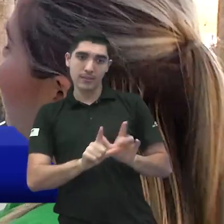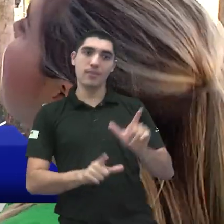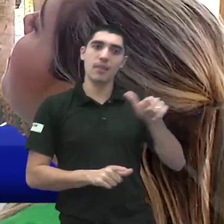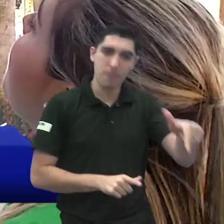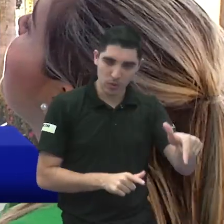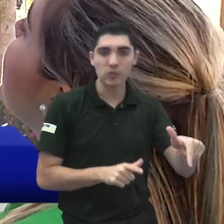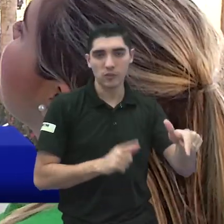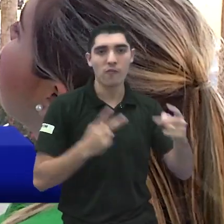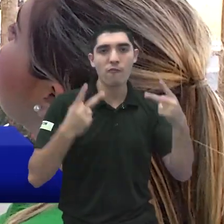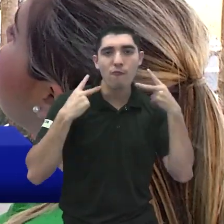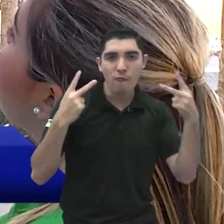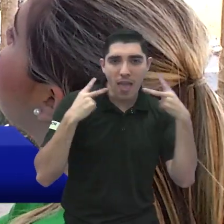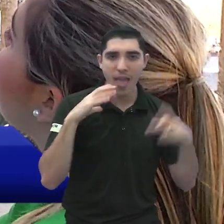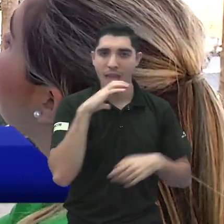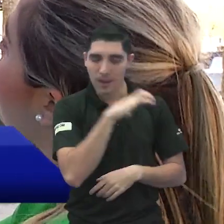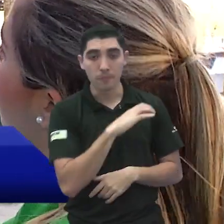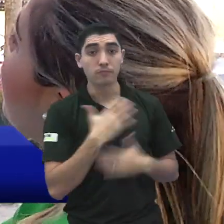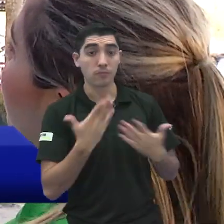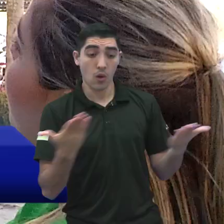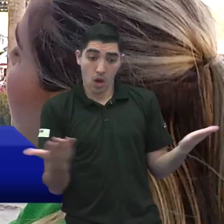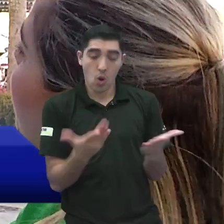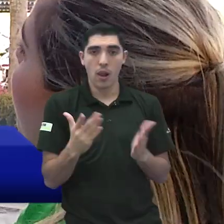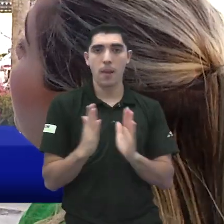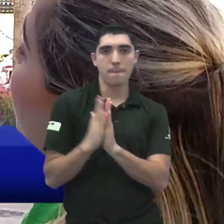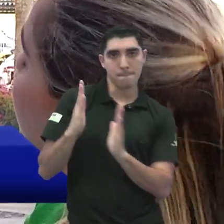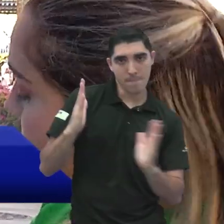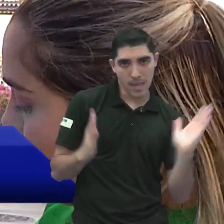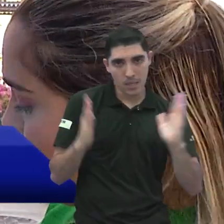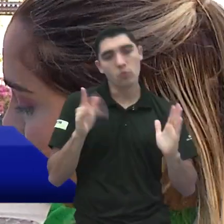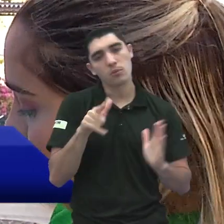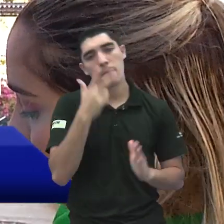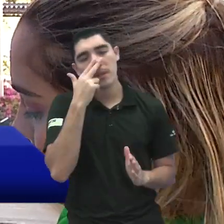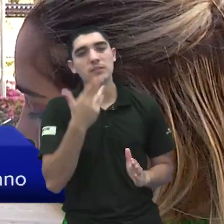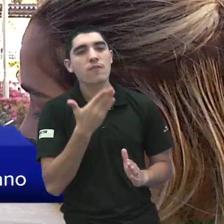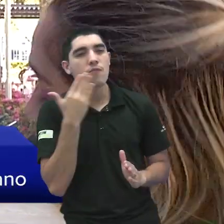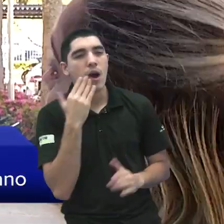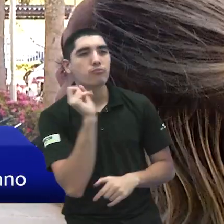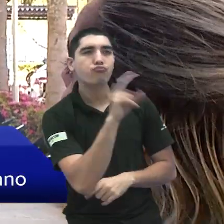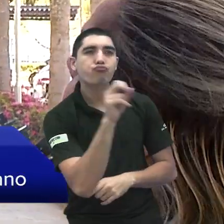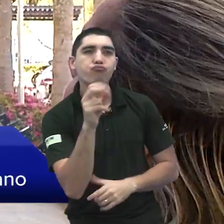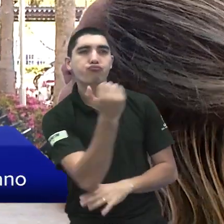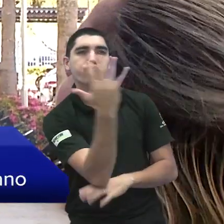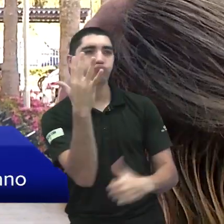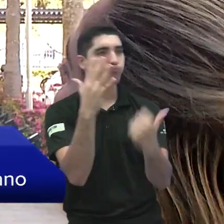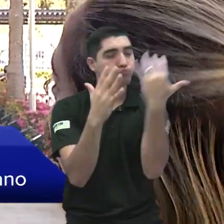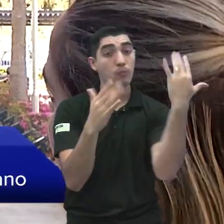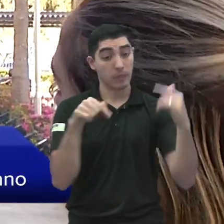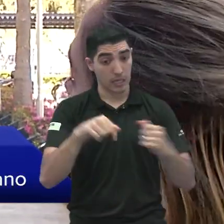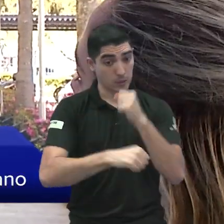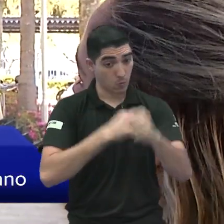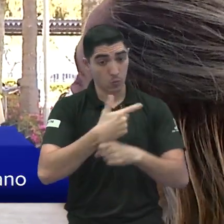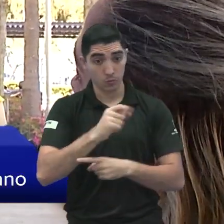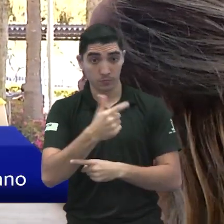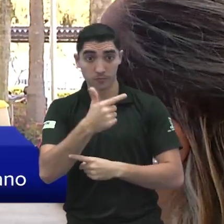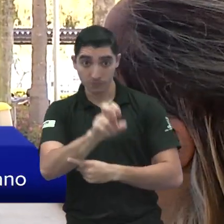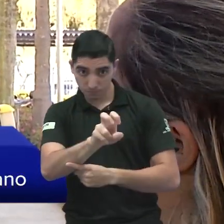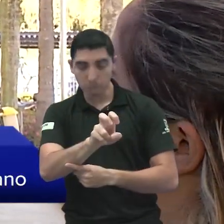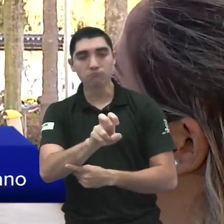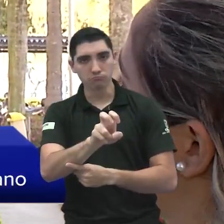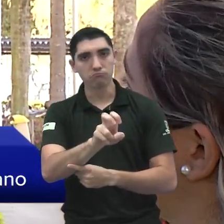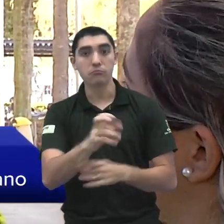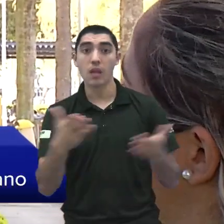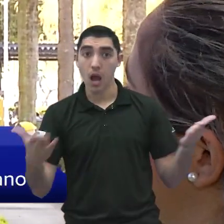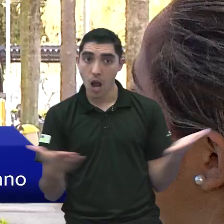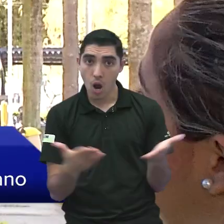mais presente, as temperaturas se elevam também nesse período com mais facilidade. Então a tendência para essa primavera de 2025 é que a